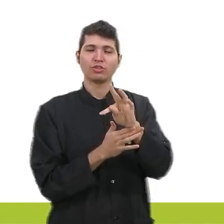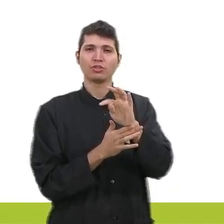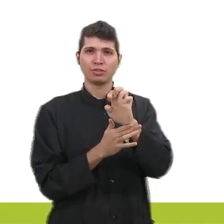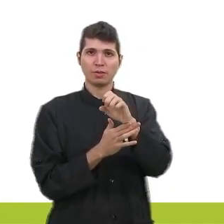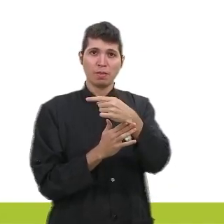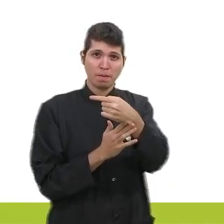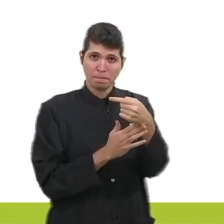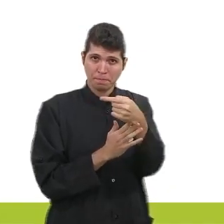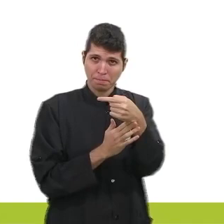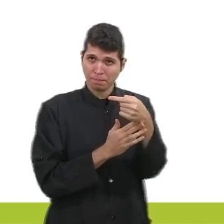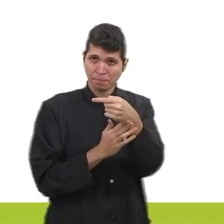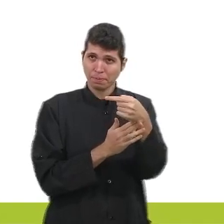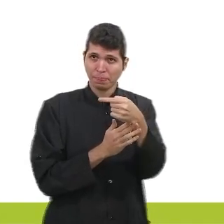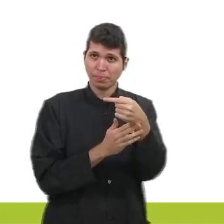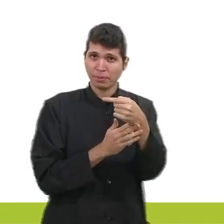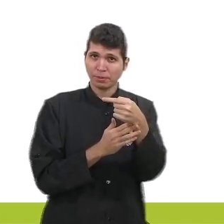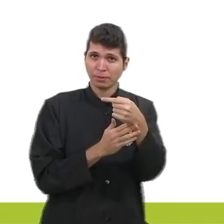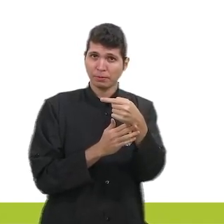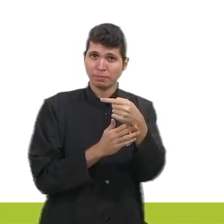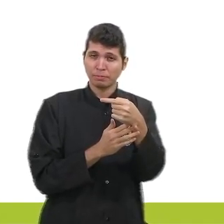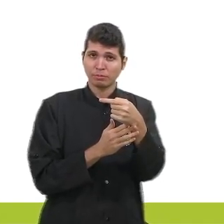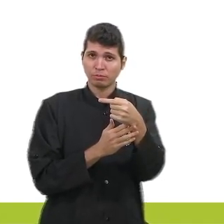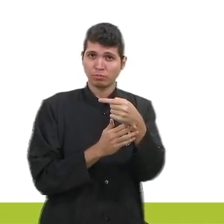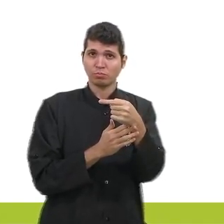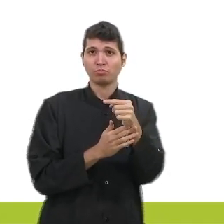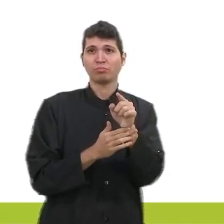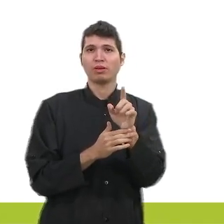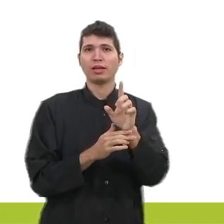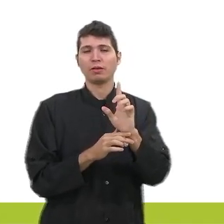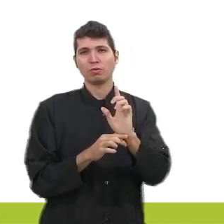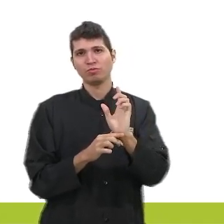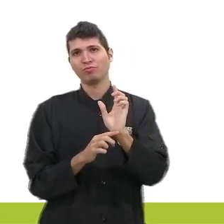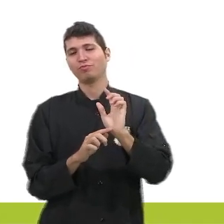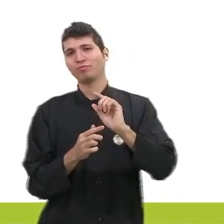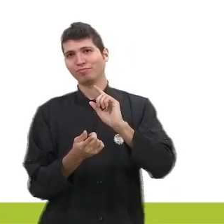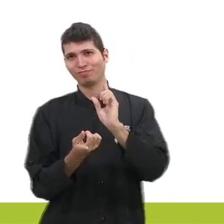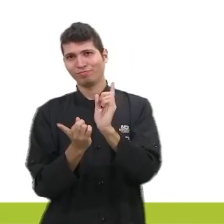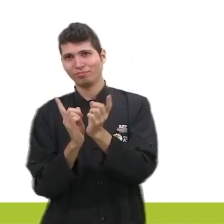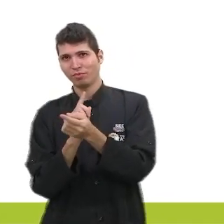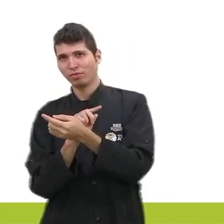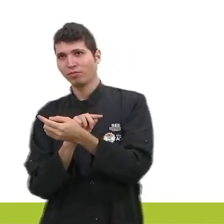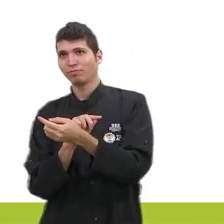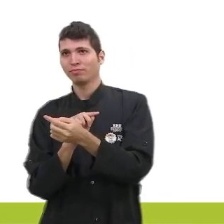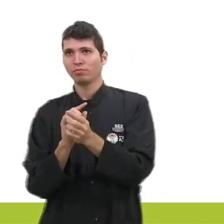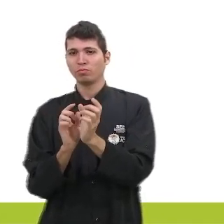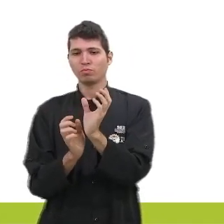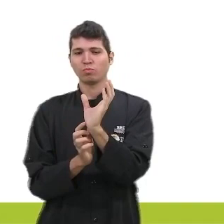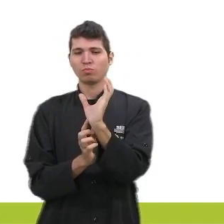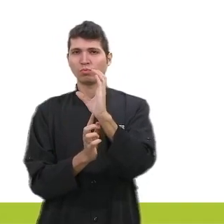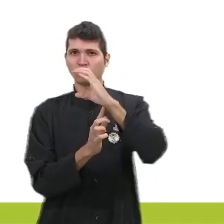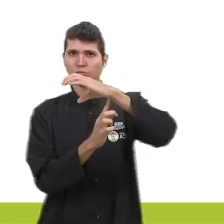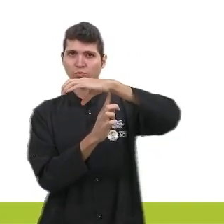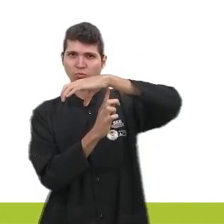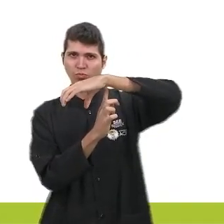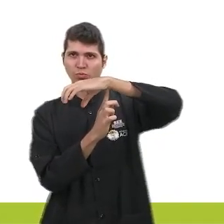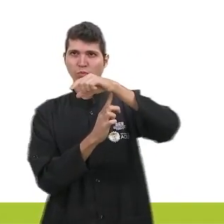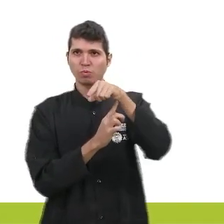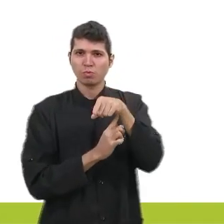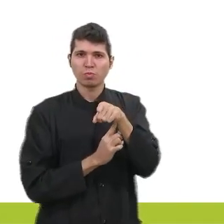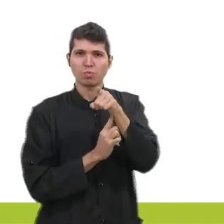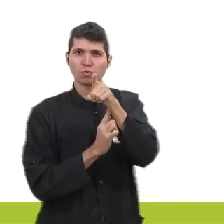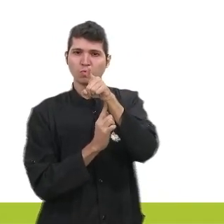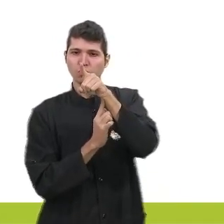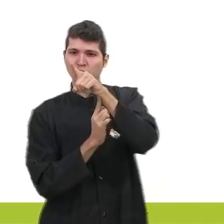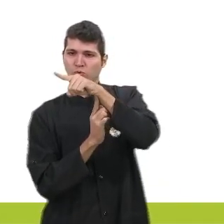ó. É um sorriso borocochô, tá vendo, ó? Não tá triste, né, o bichinho? Concavidade voltada para baixo, função decrescente.